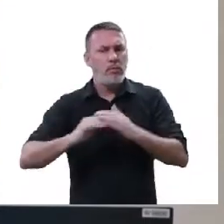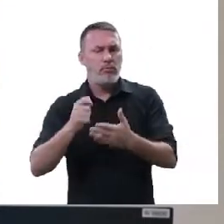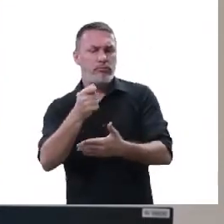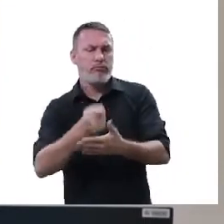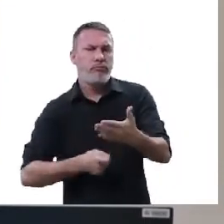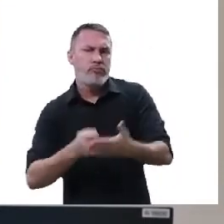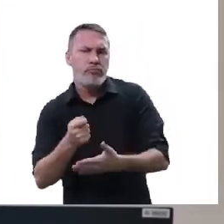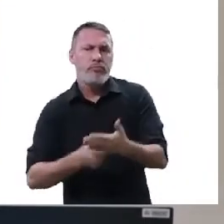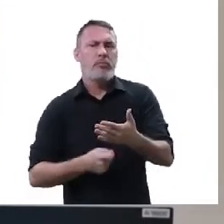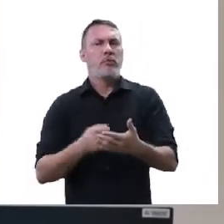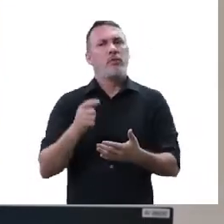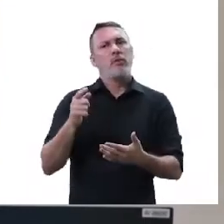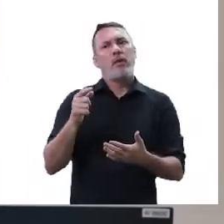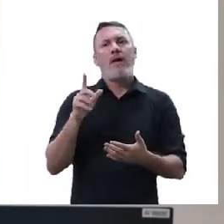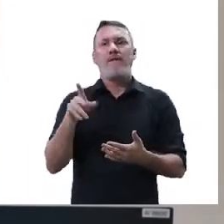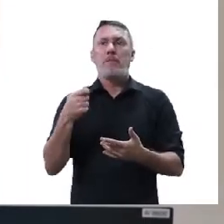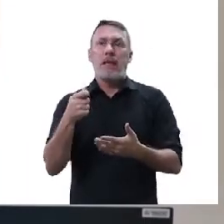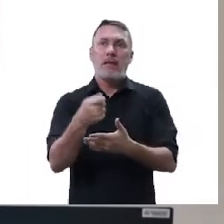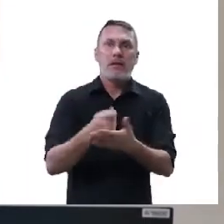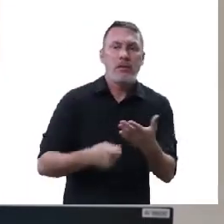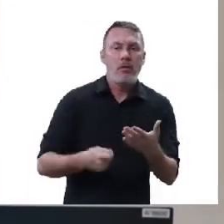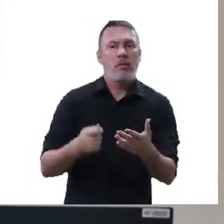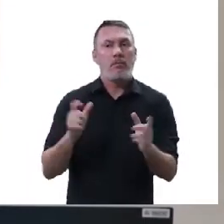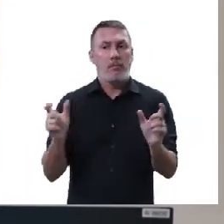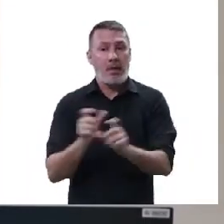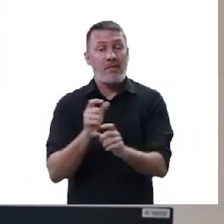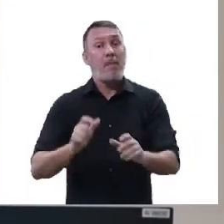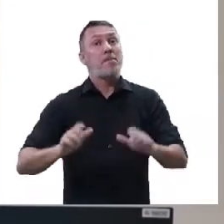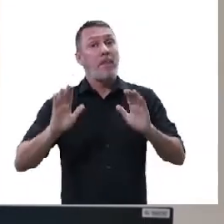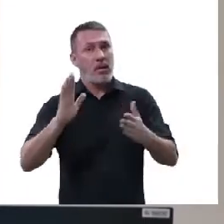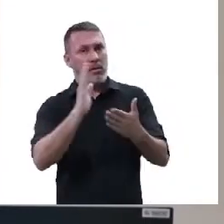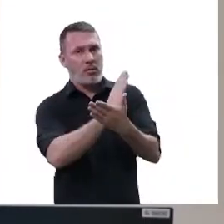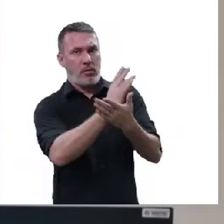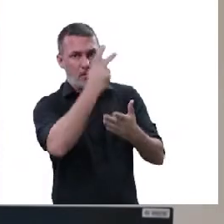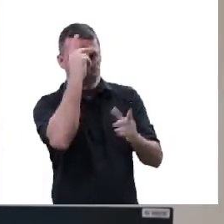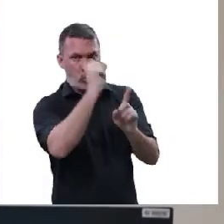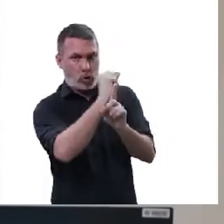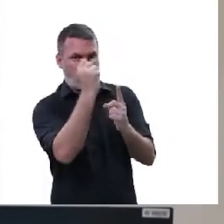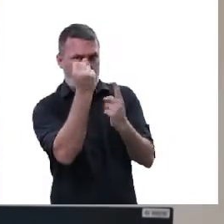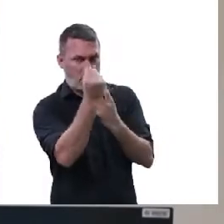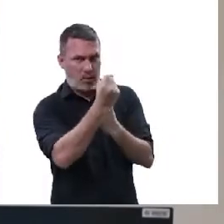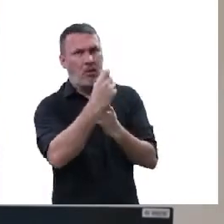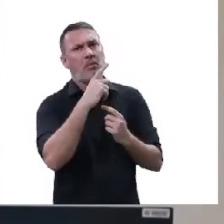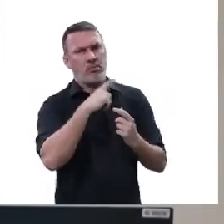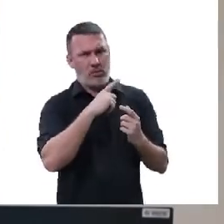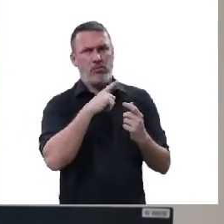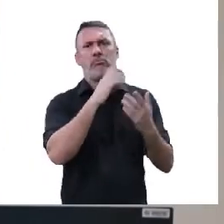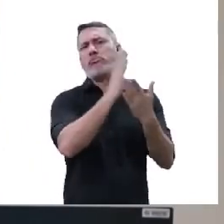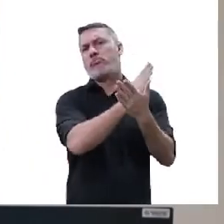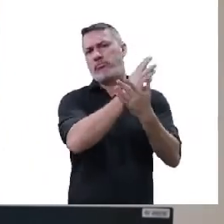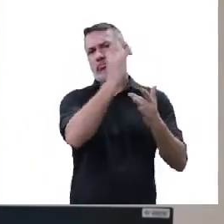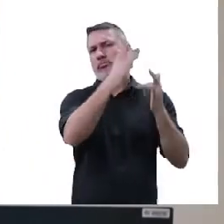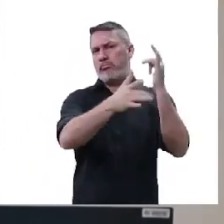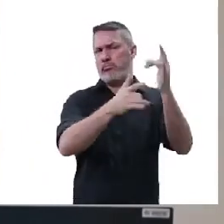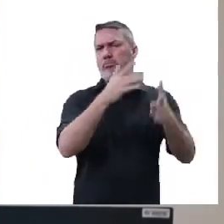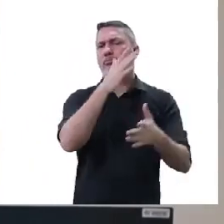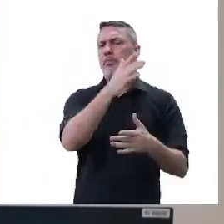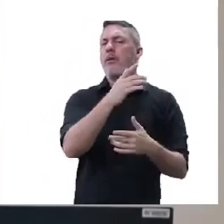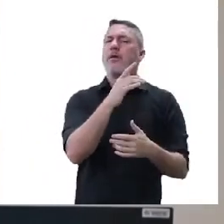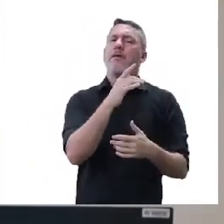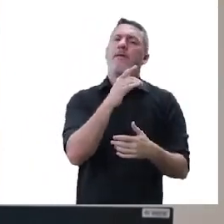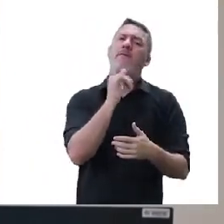aqui para ser utilizado, às vezes, numa redação, mas algumas pessoas da sociedade, parcela da sociedade